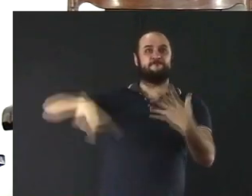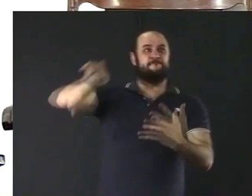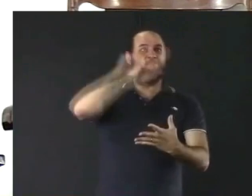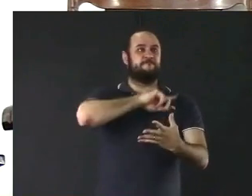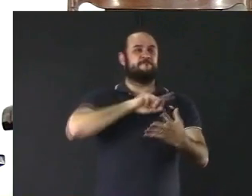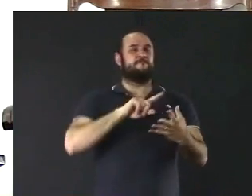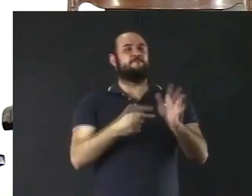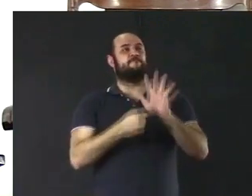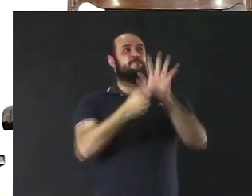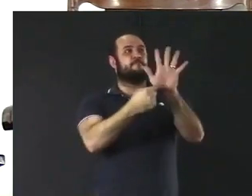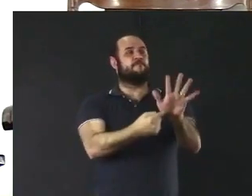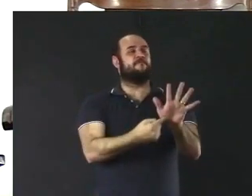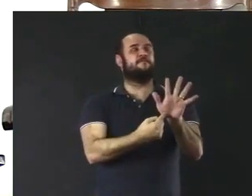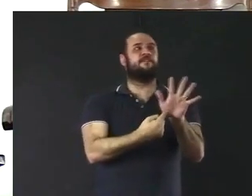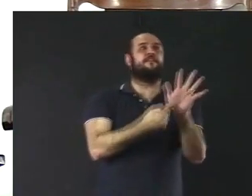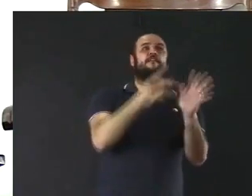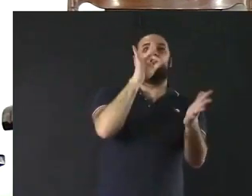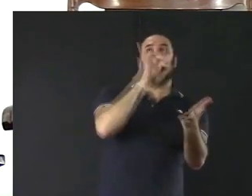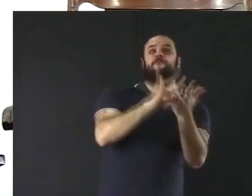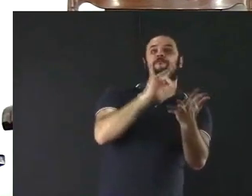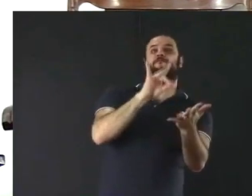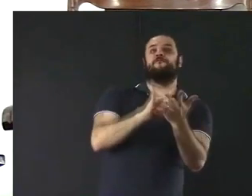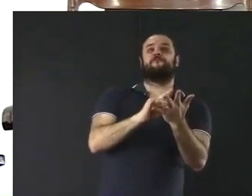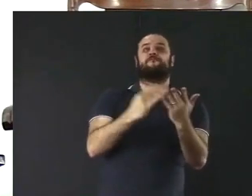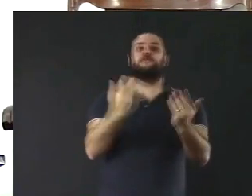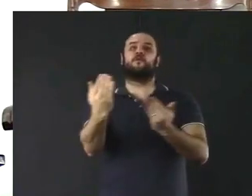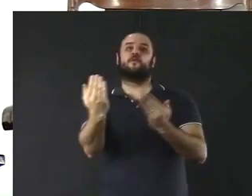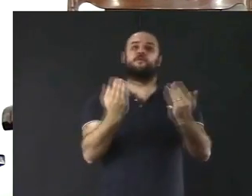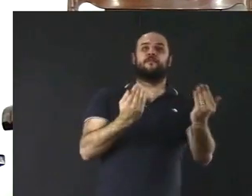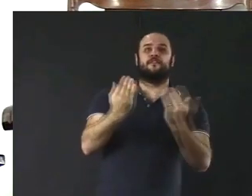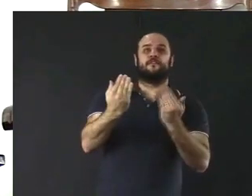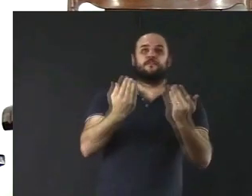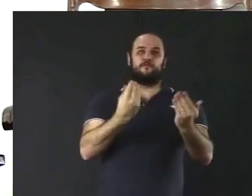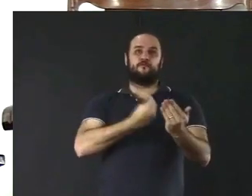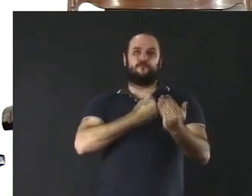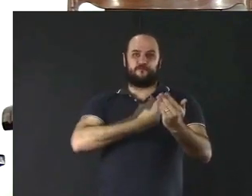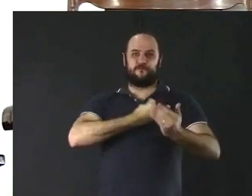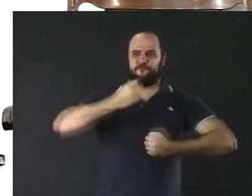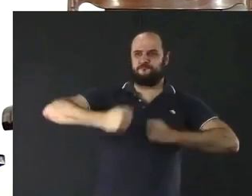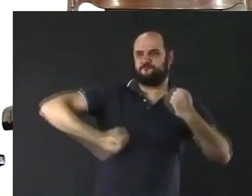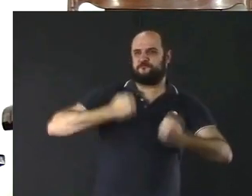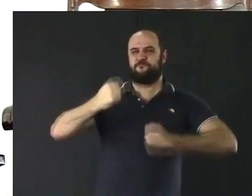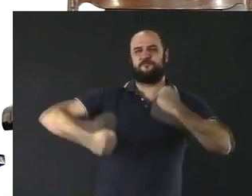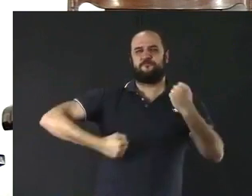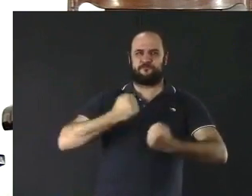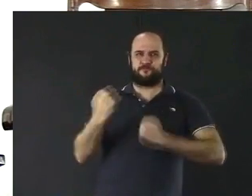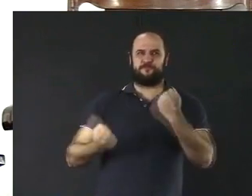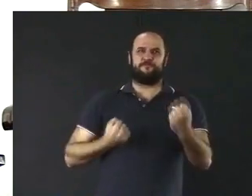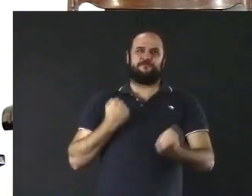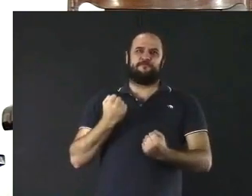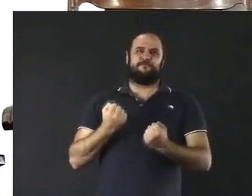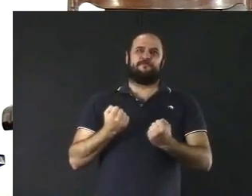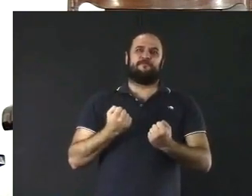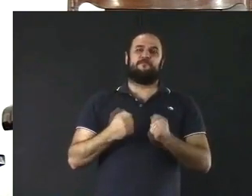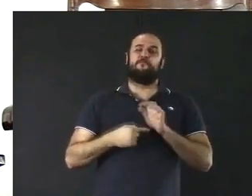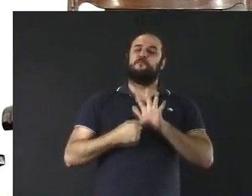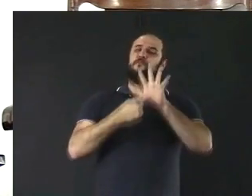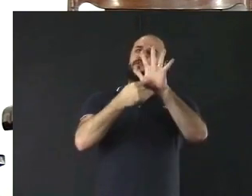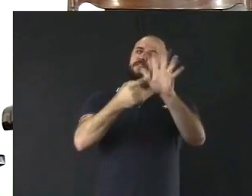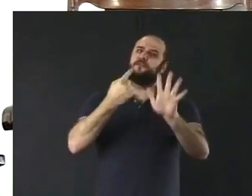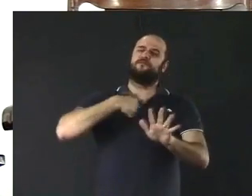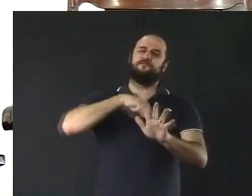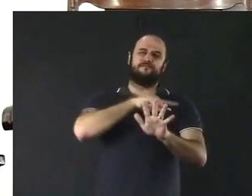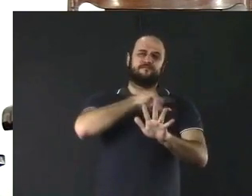nós essa realidade, comparando-se a essa grande maratona e mostrando para nós princípios